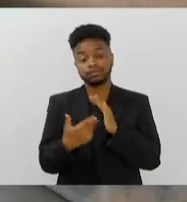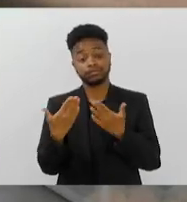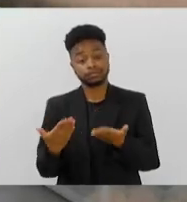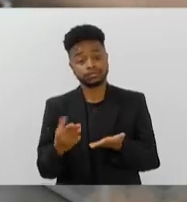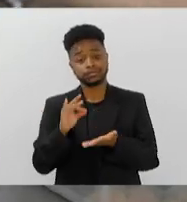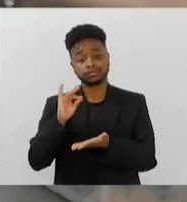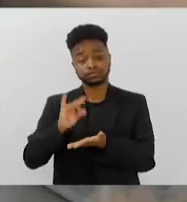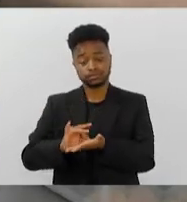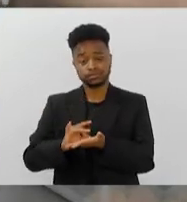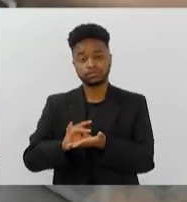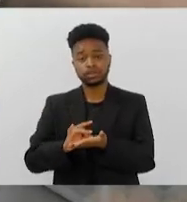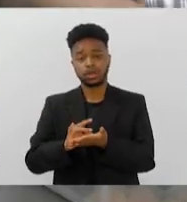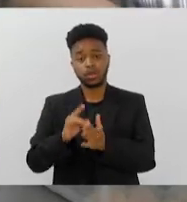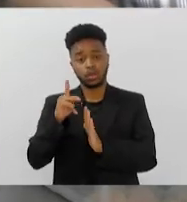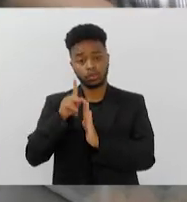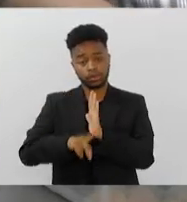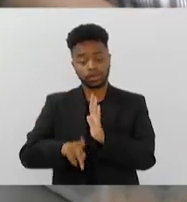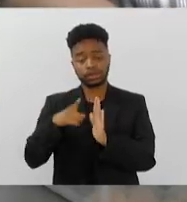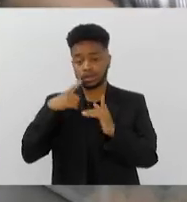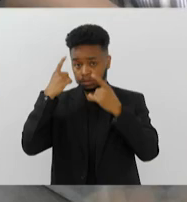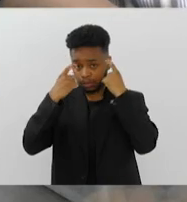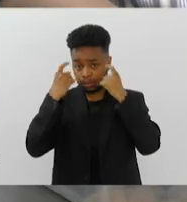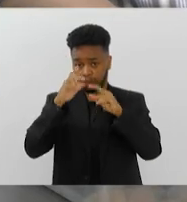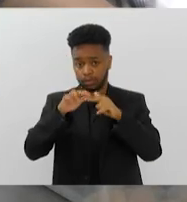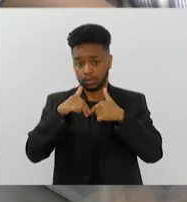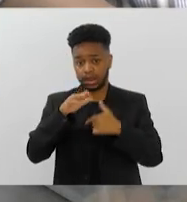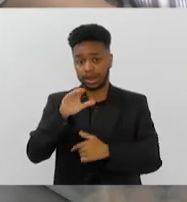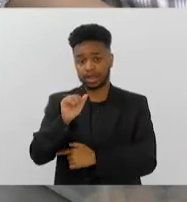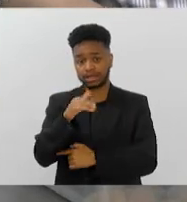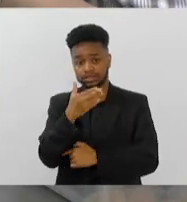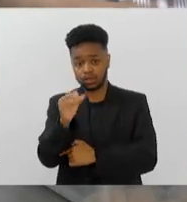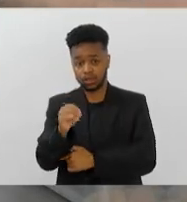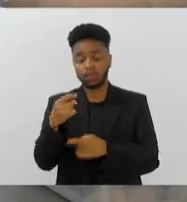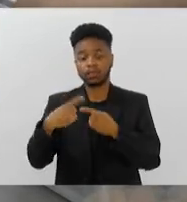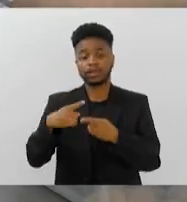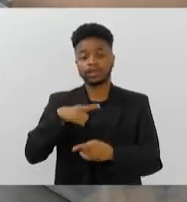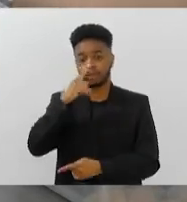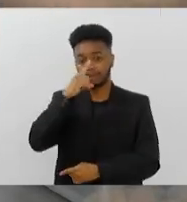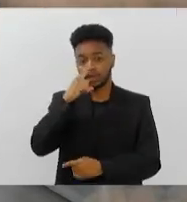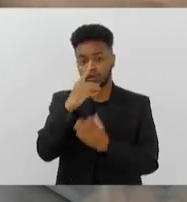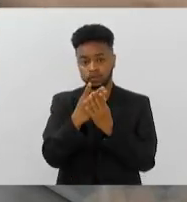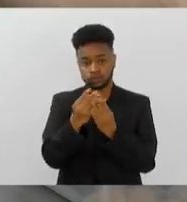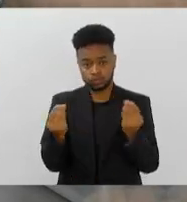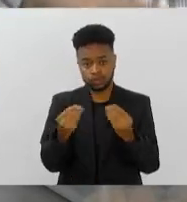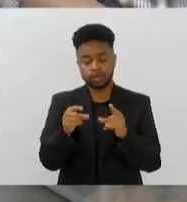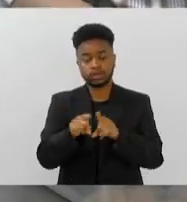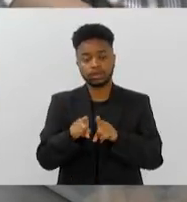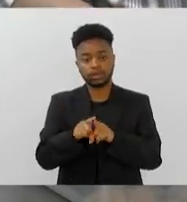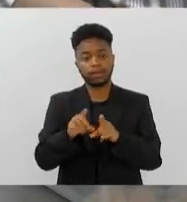ele se preocupava com cação, porque é ameaçado de extinção e porque,